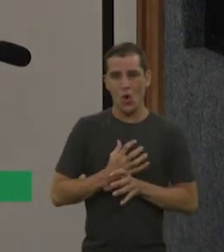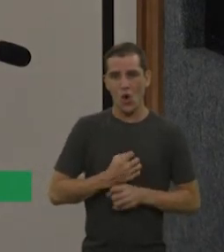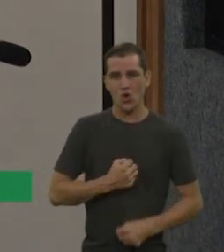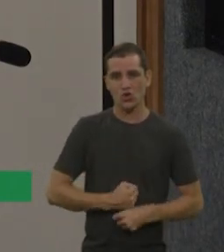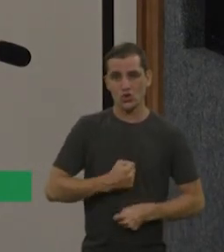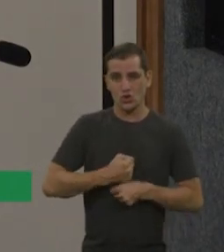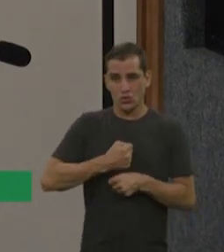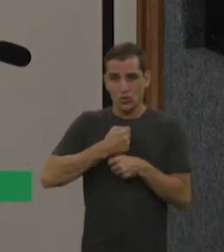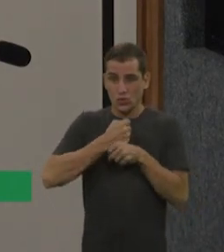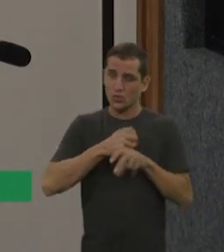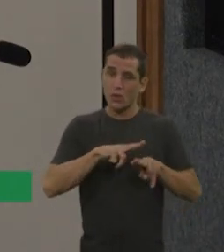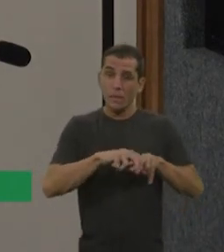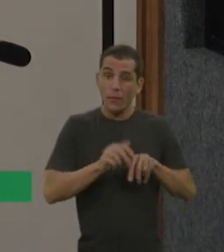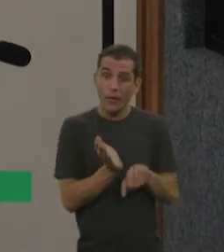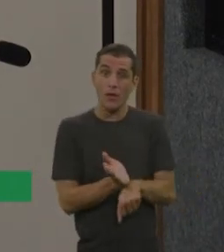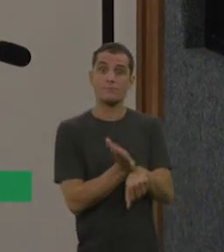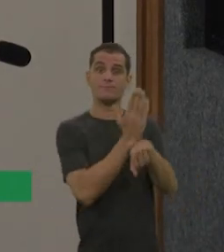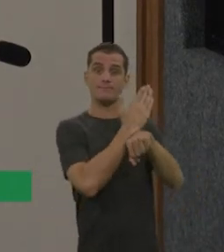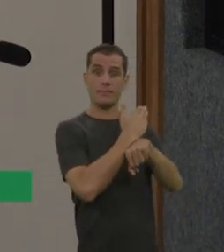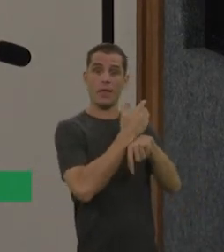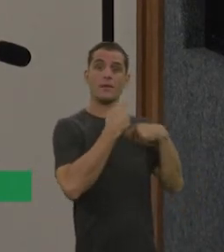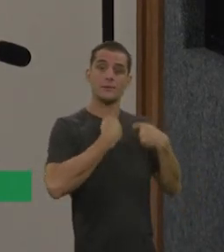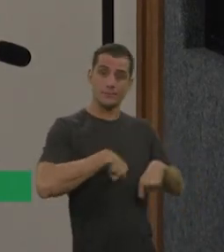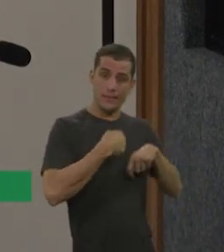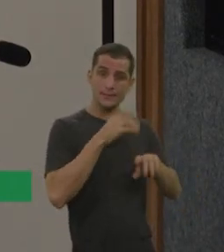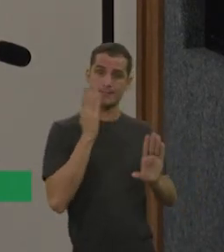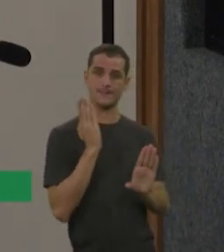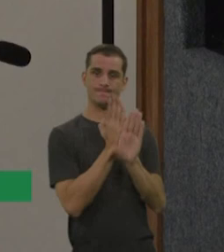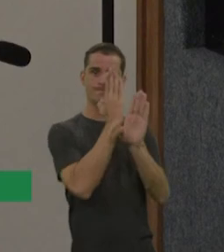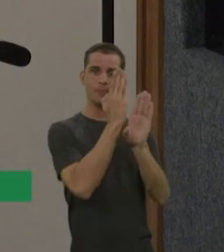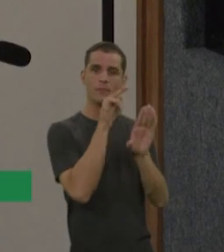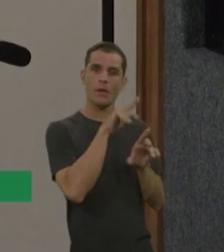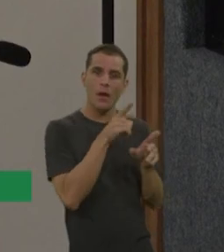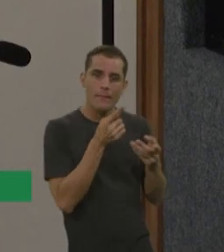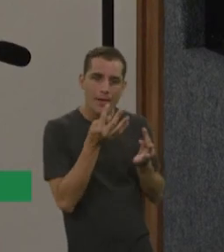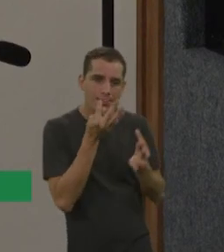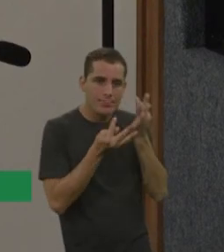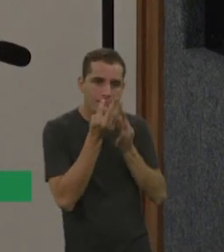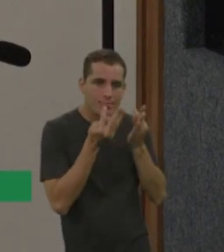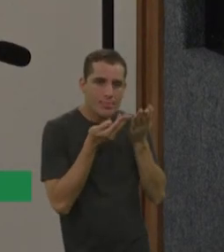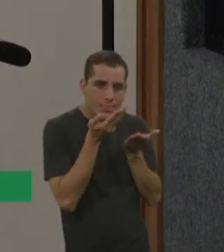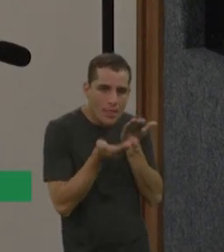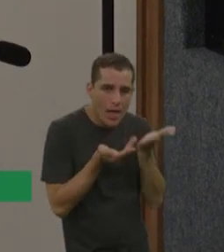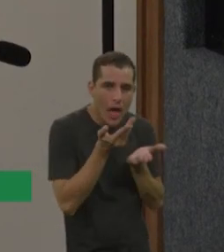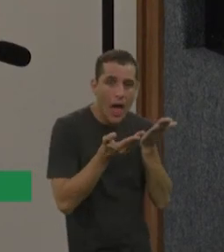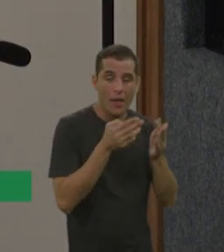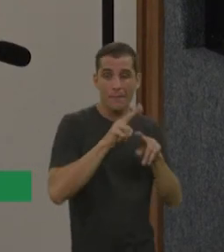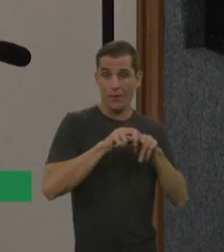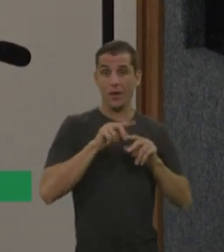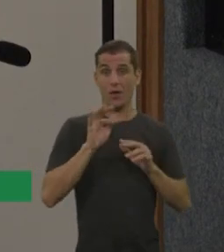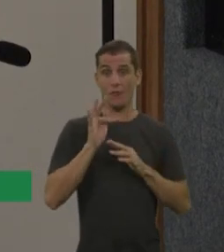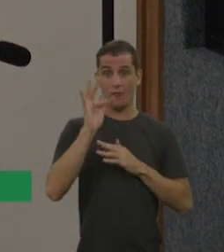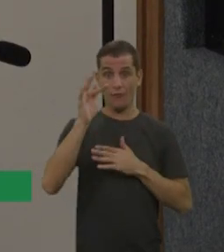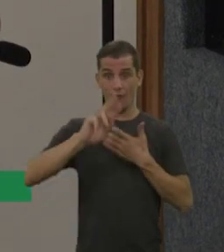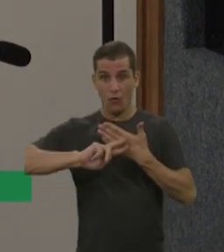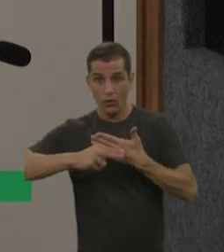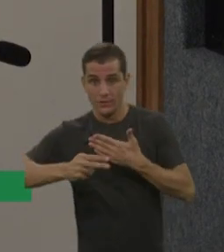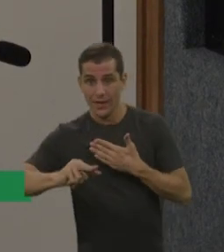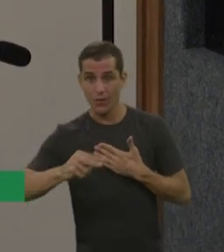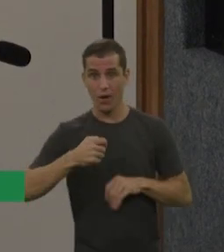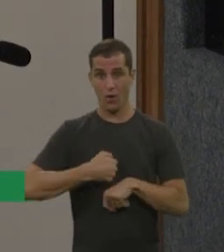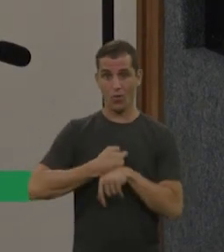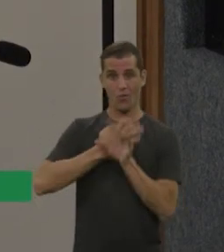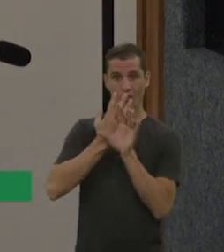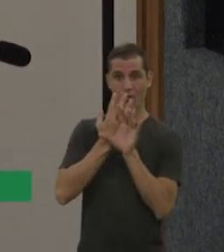precocemente eu tratar, melhor, porque muitas dessas lesões ósseas são irreversíveis. Mesmo que eu comece o tratamento, que saiu há pouco tempo,